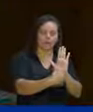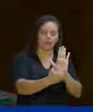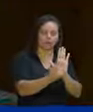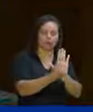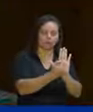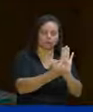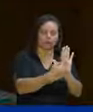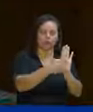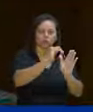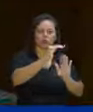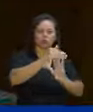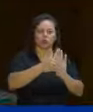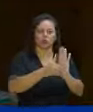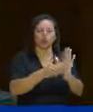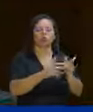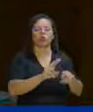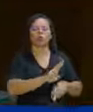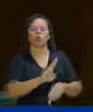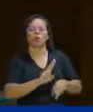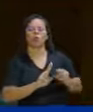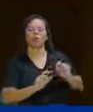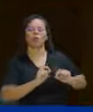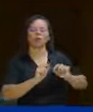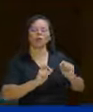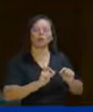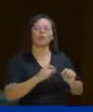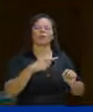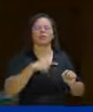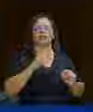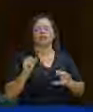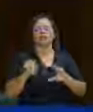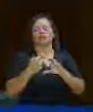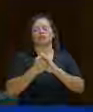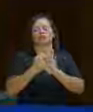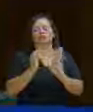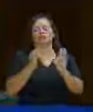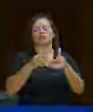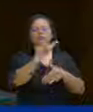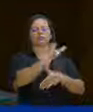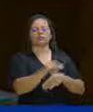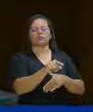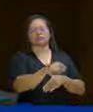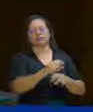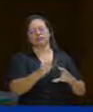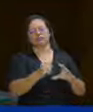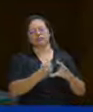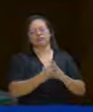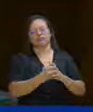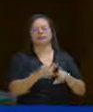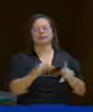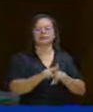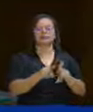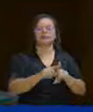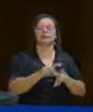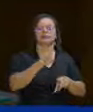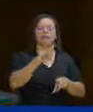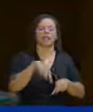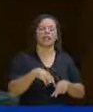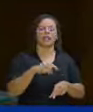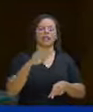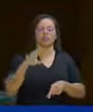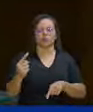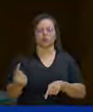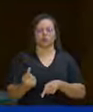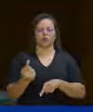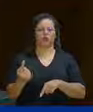a contratada atuou em prol das atividades partidárias e vedada a atuação na defesa de causas